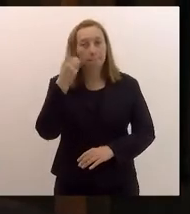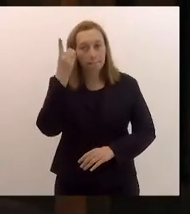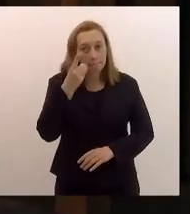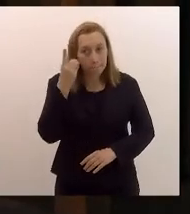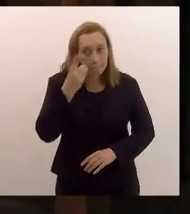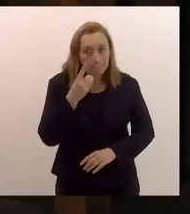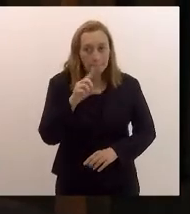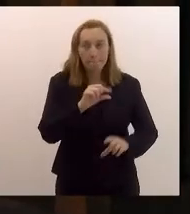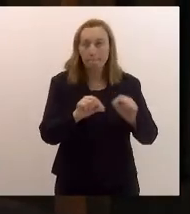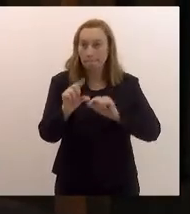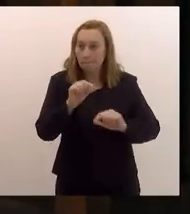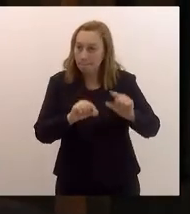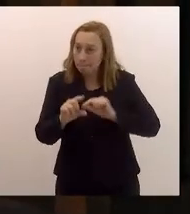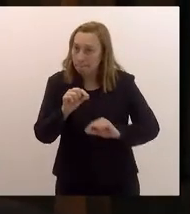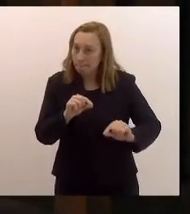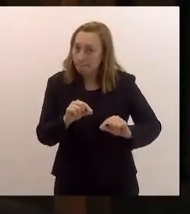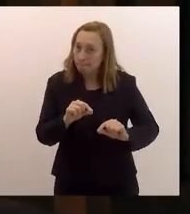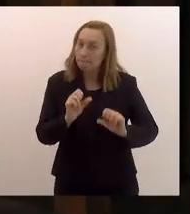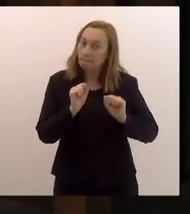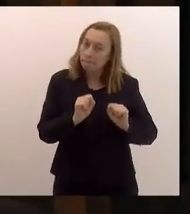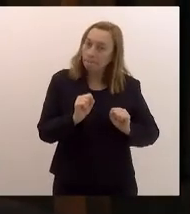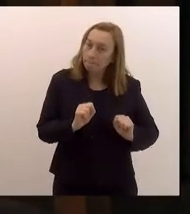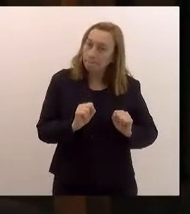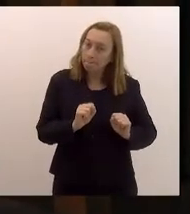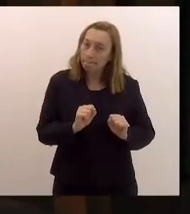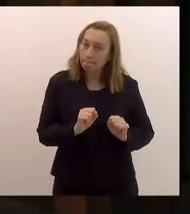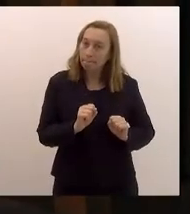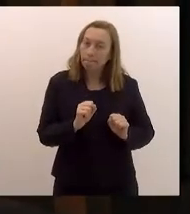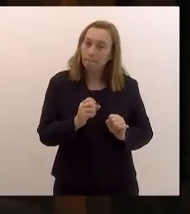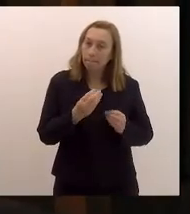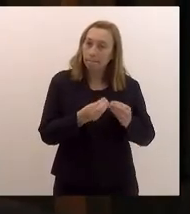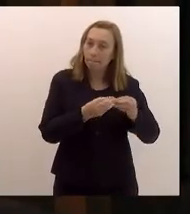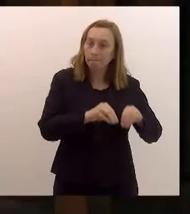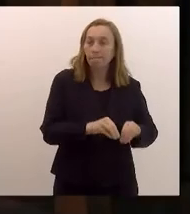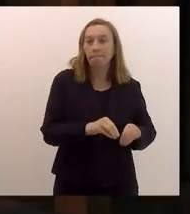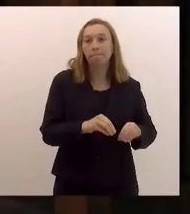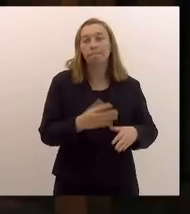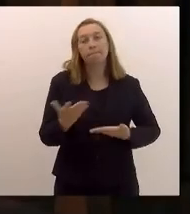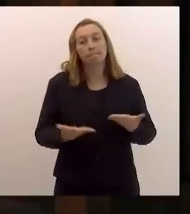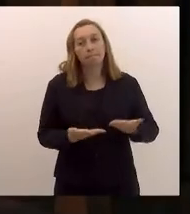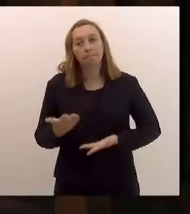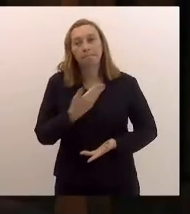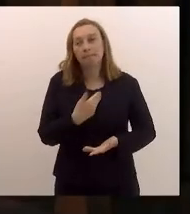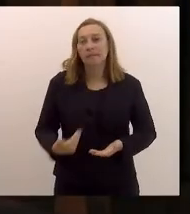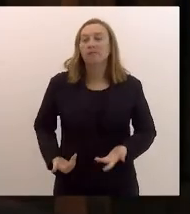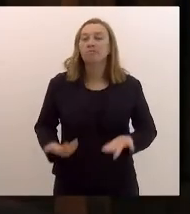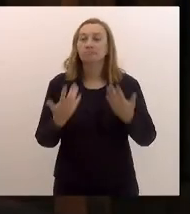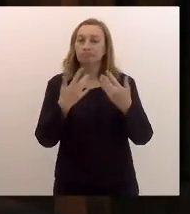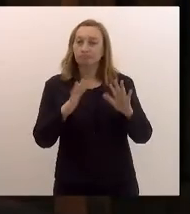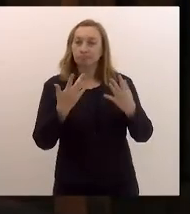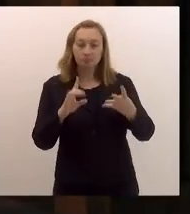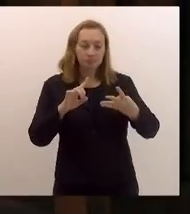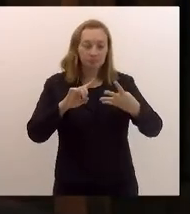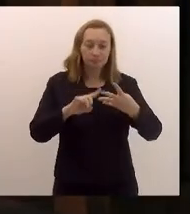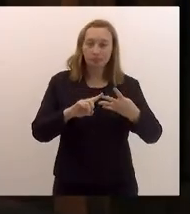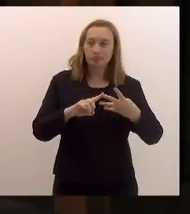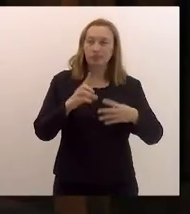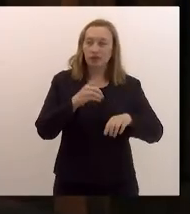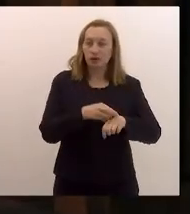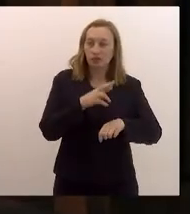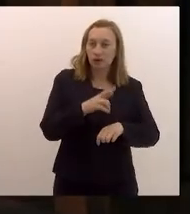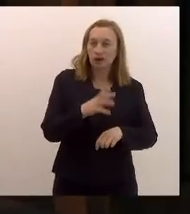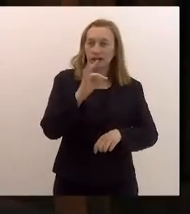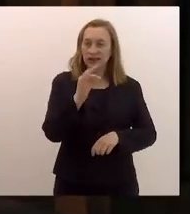vão tomar decisões que são drásticas muitas vezes para os servidores públicos que ela também referência aqui Doutora Taísa